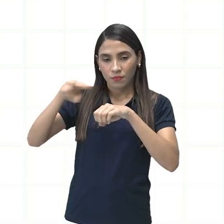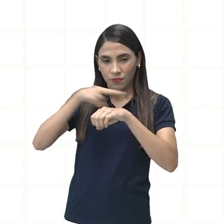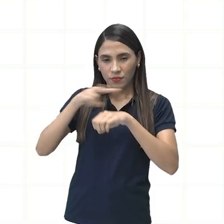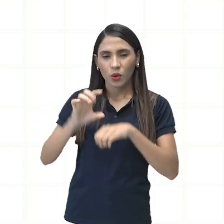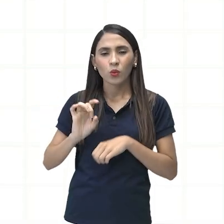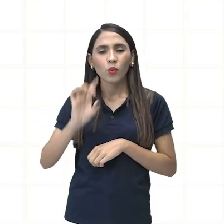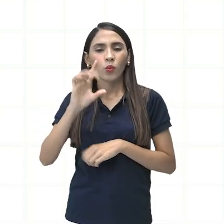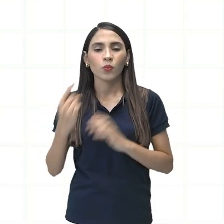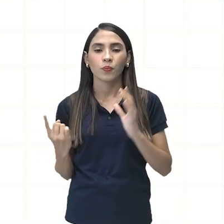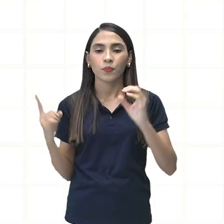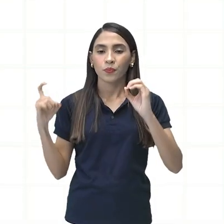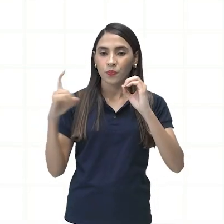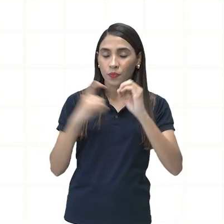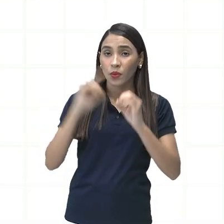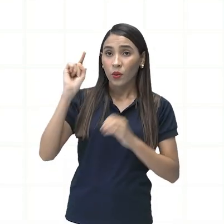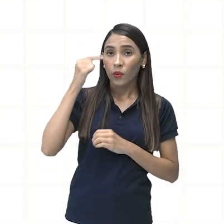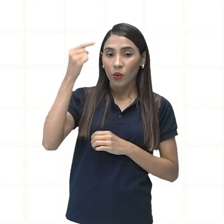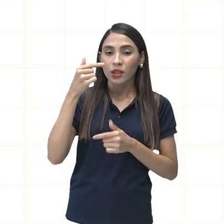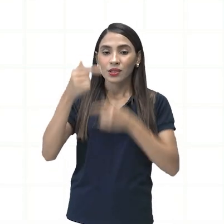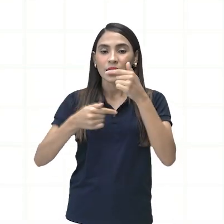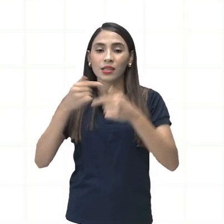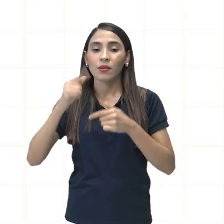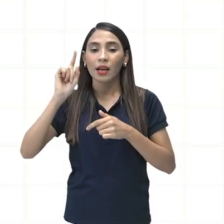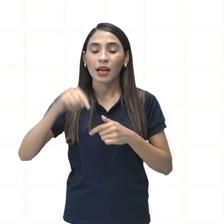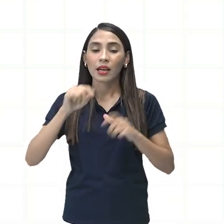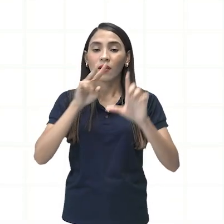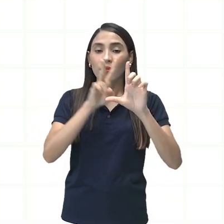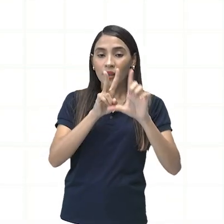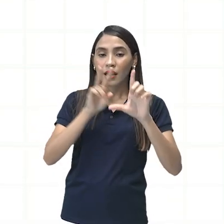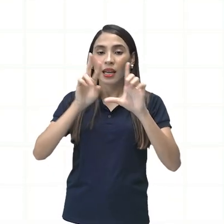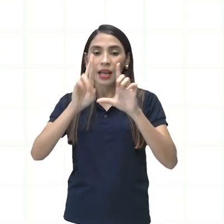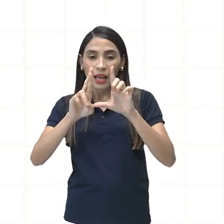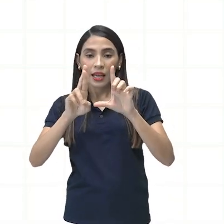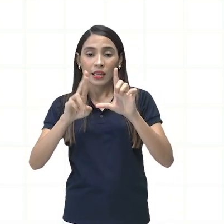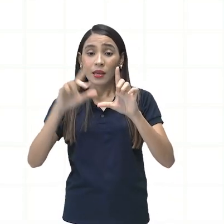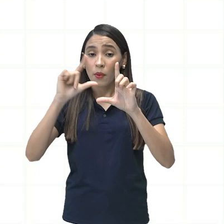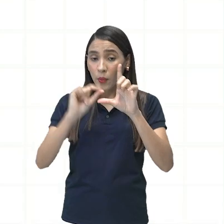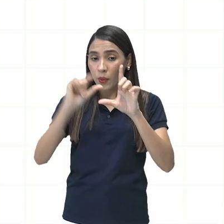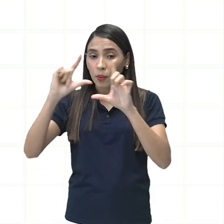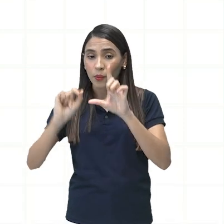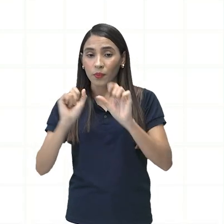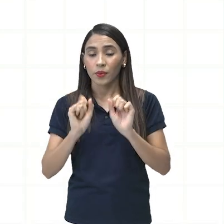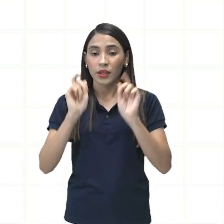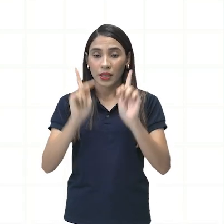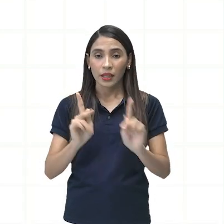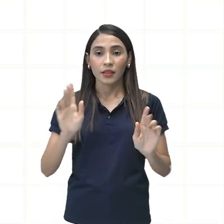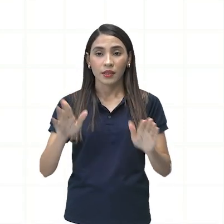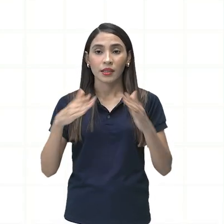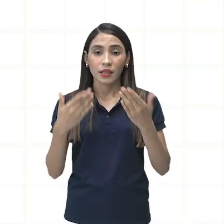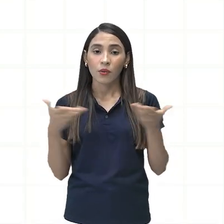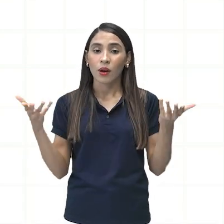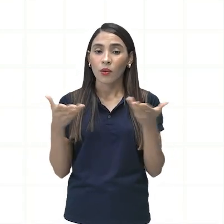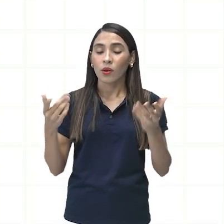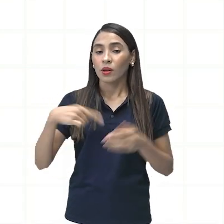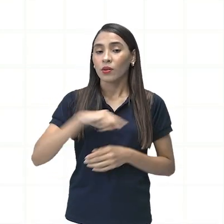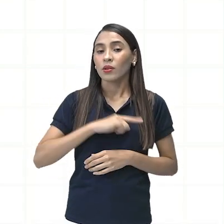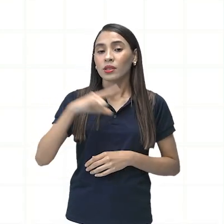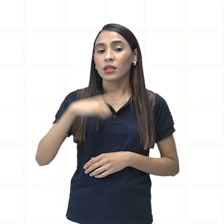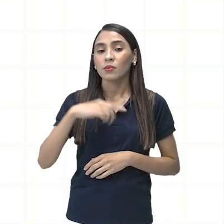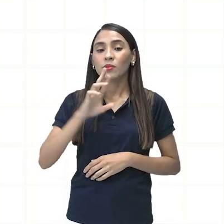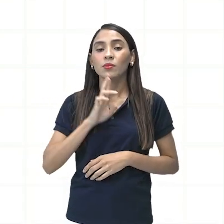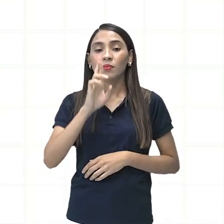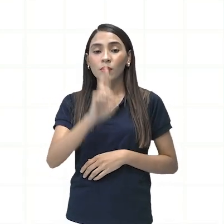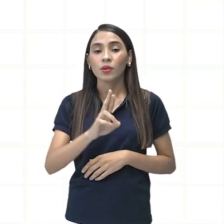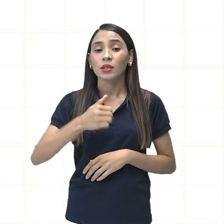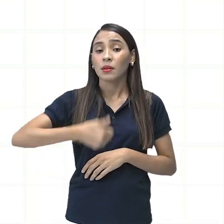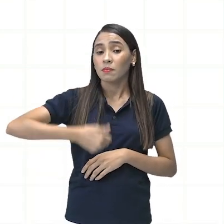podiam fornecer para a próxima geração eram o Vzinho e o Rzinho que elas possuíam. Correto? Então, agora nós temos o